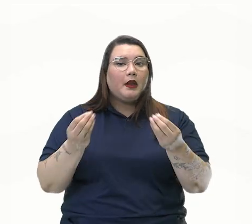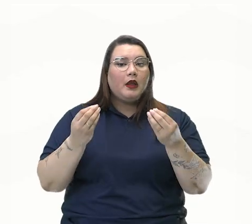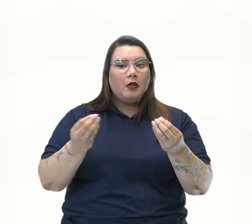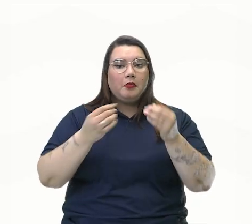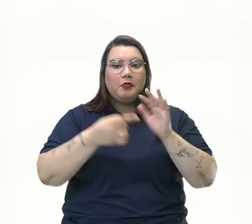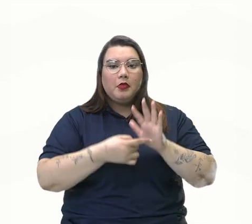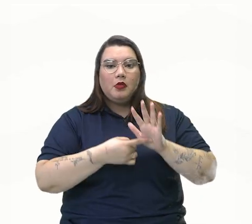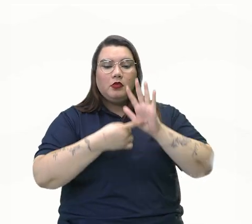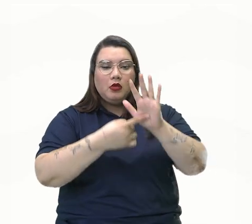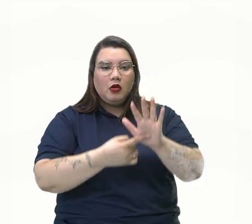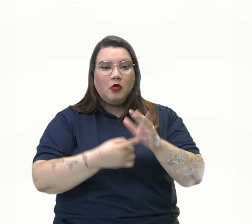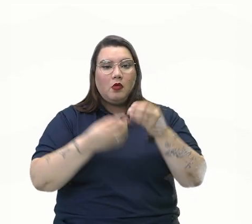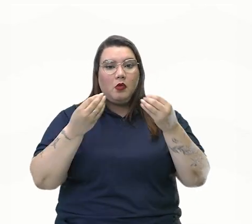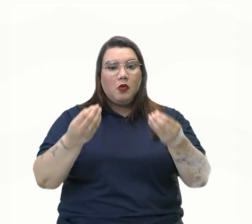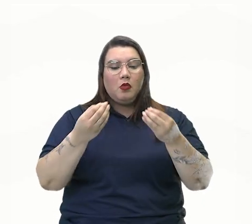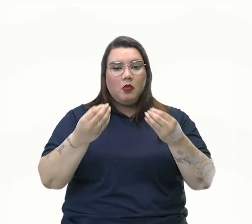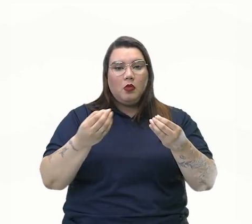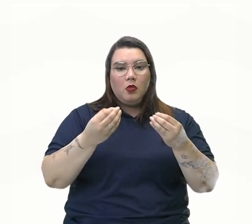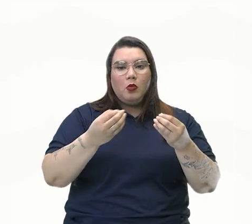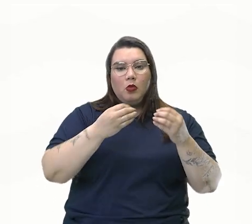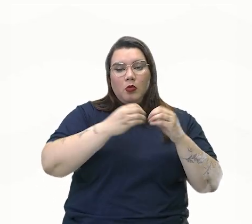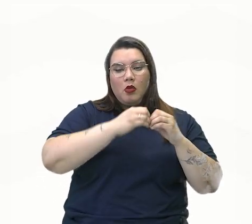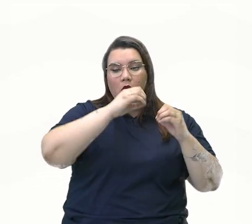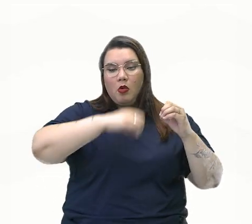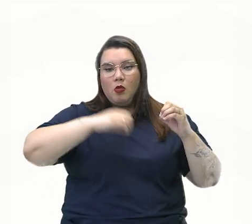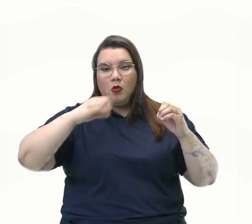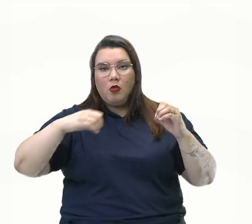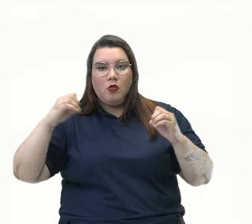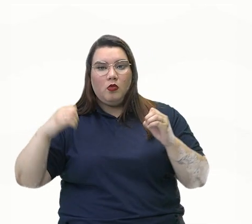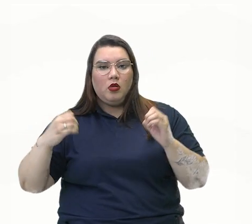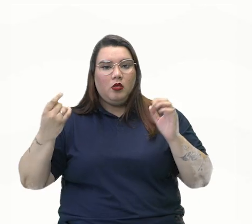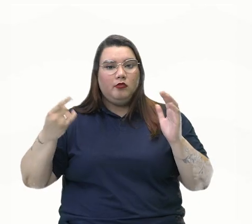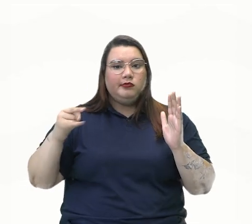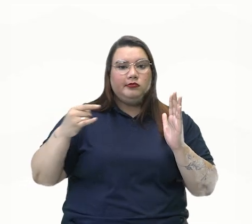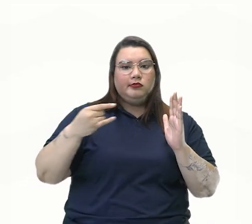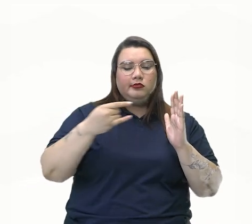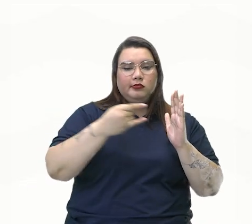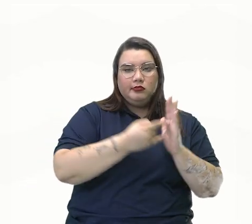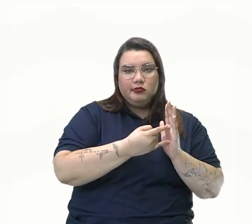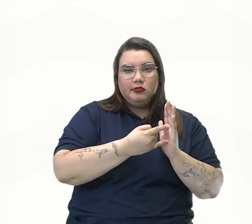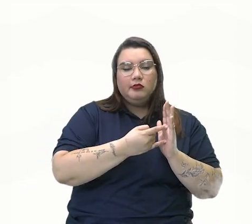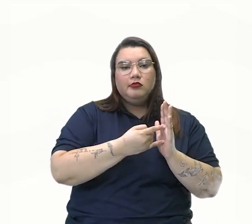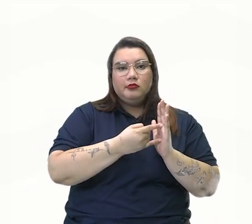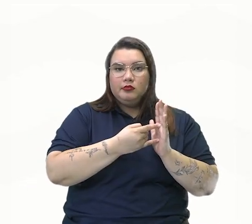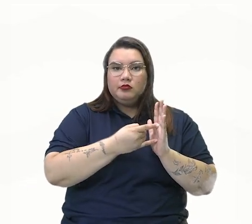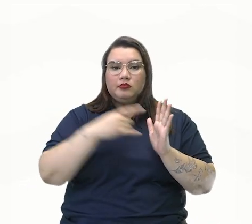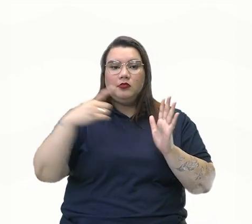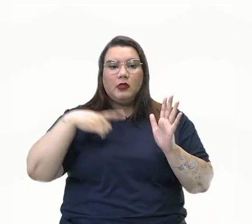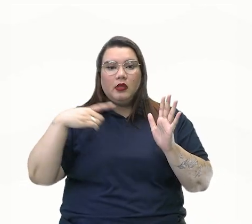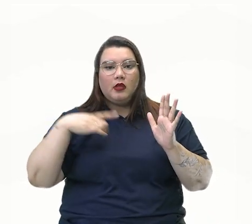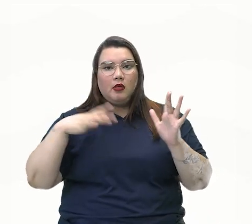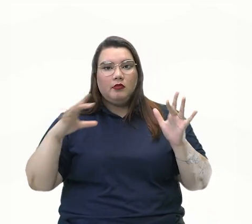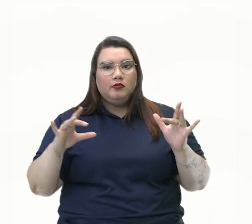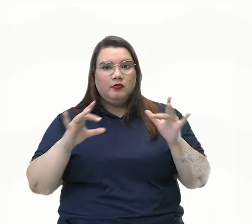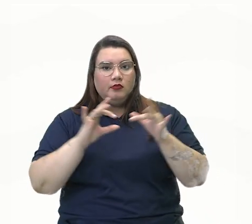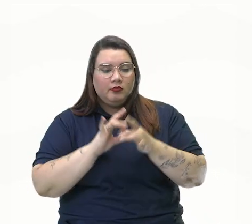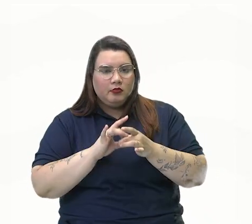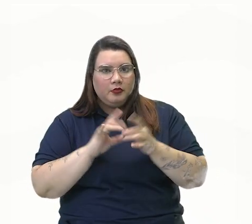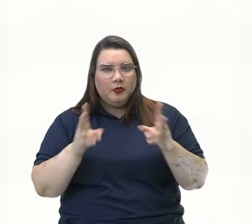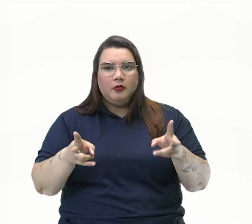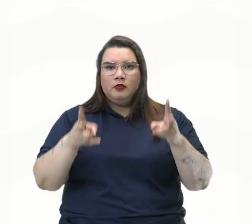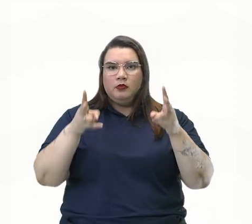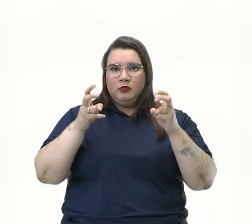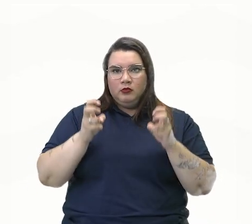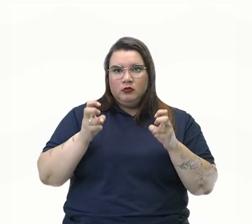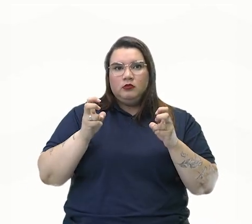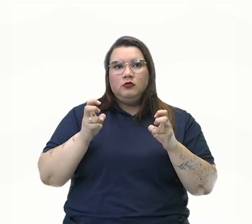faíscas para demonstrar a realidade das ondas eletromagnéticas. Viram?